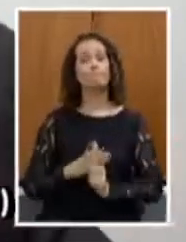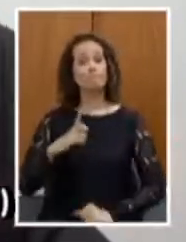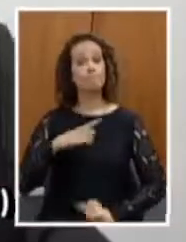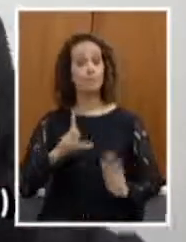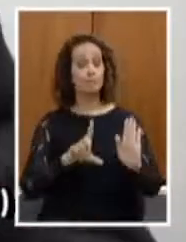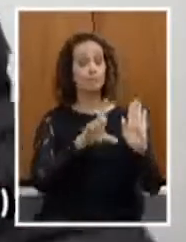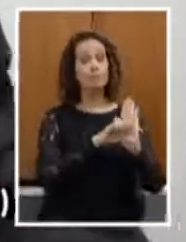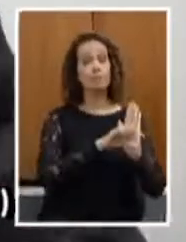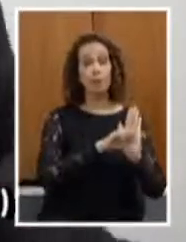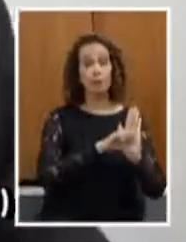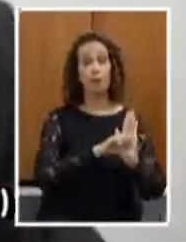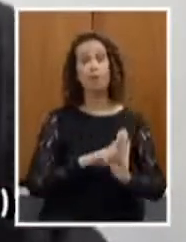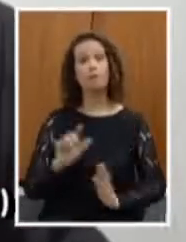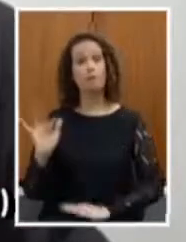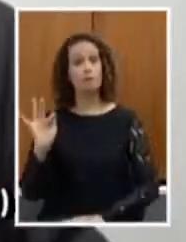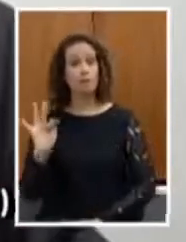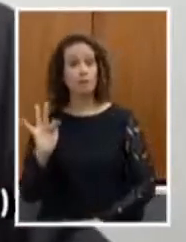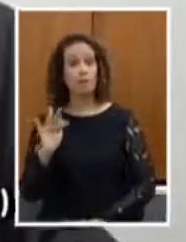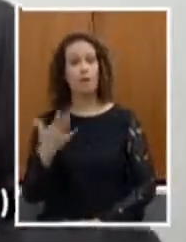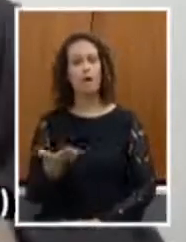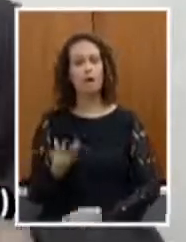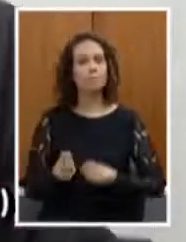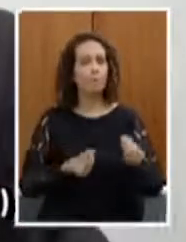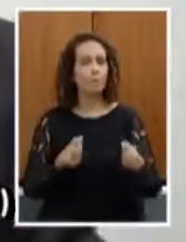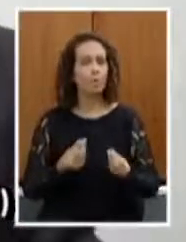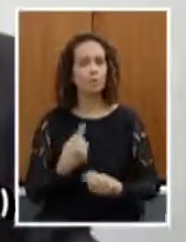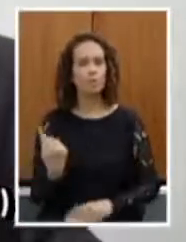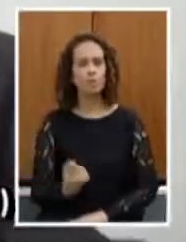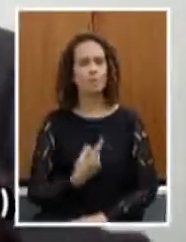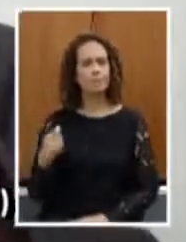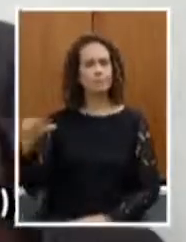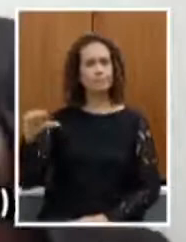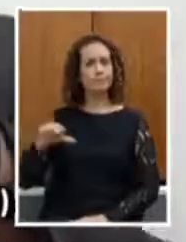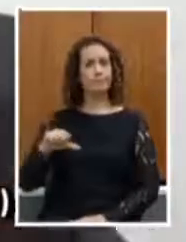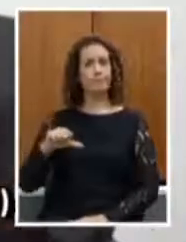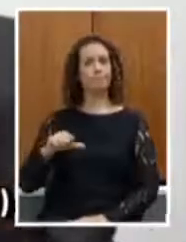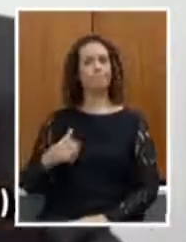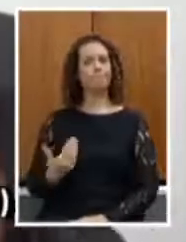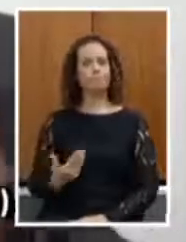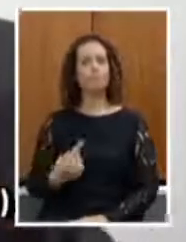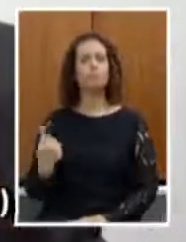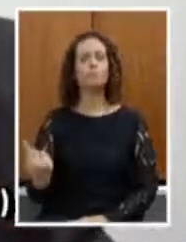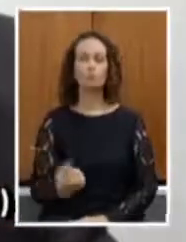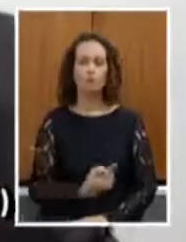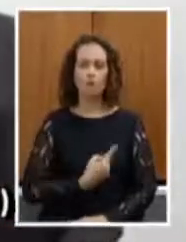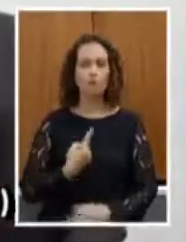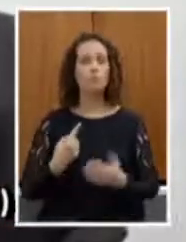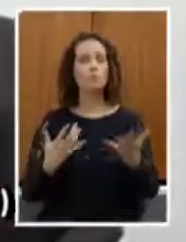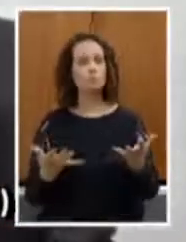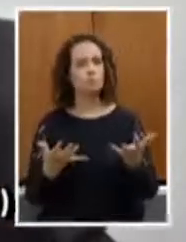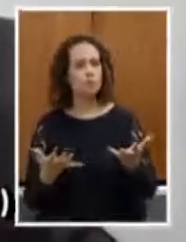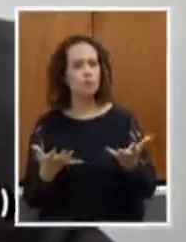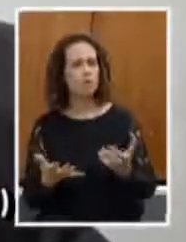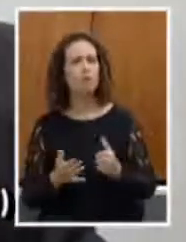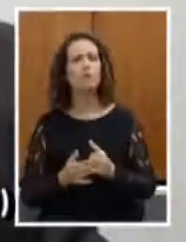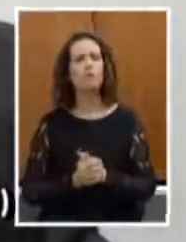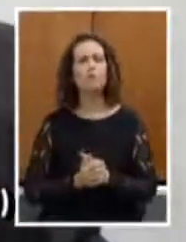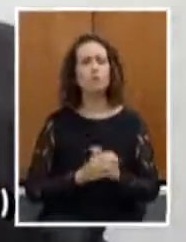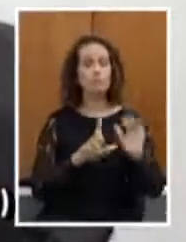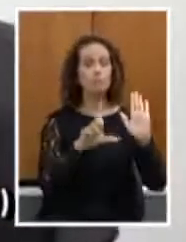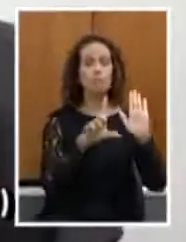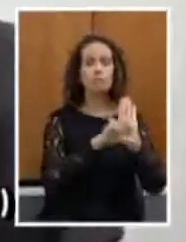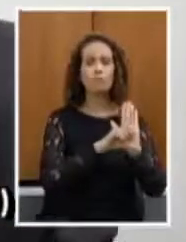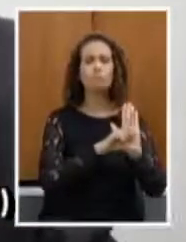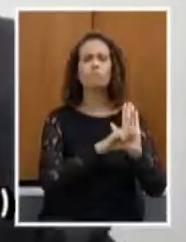federal, nós vamos ficar para trás, porque a nossa legislação é permanente, é uma legislação presente, é uma legislação